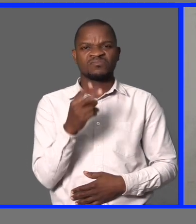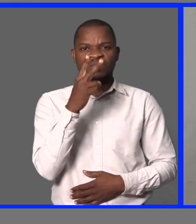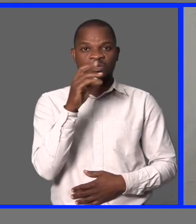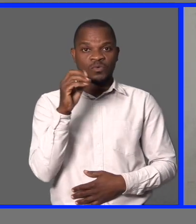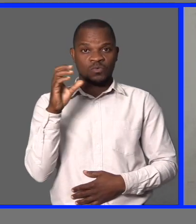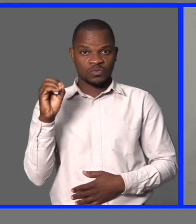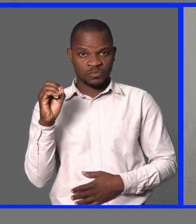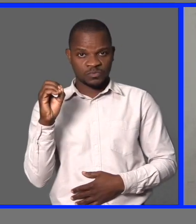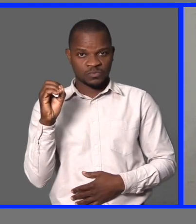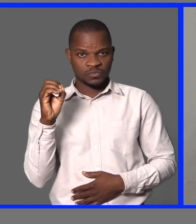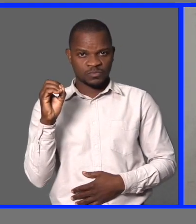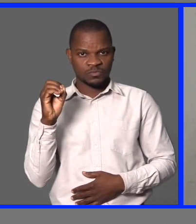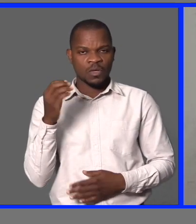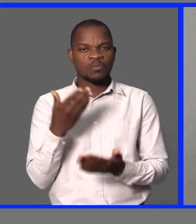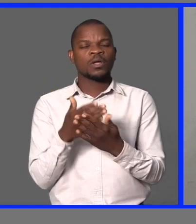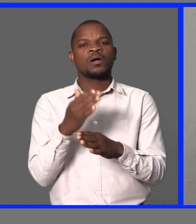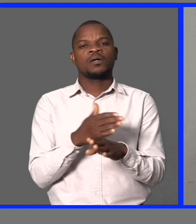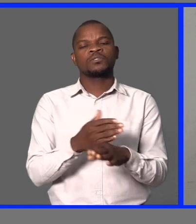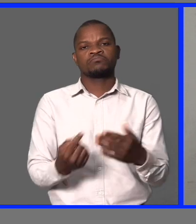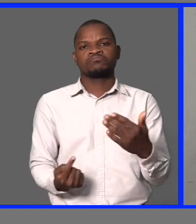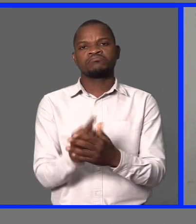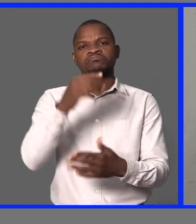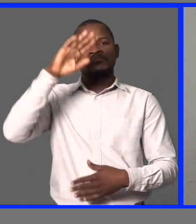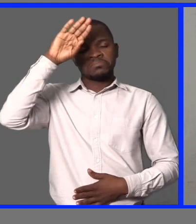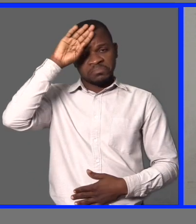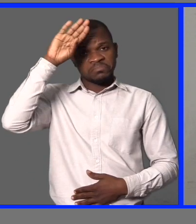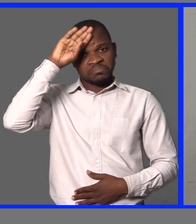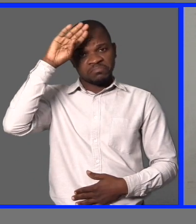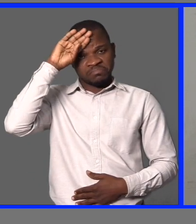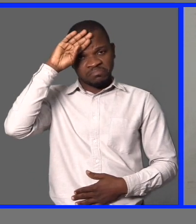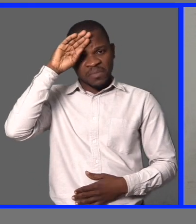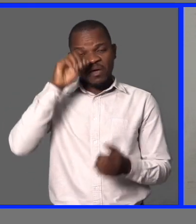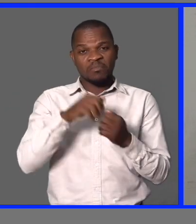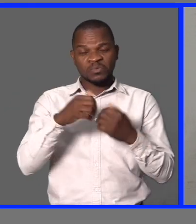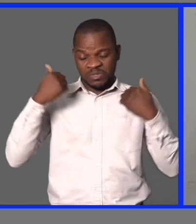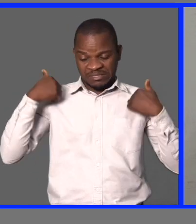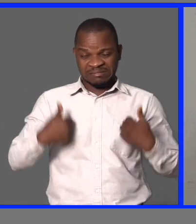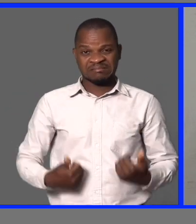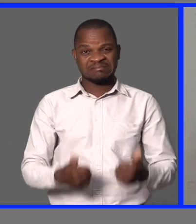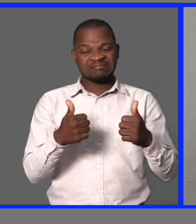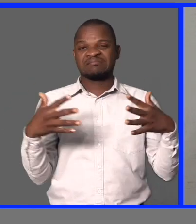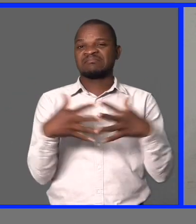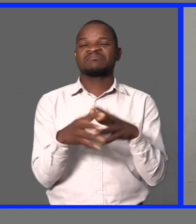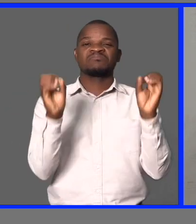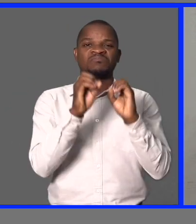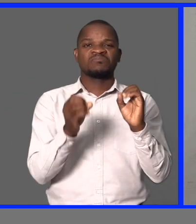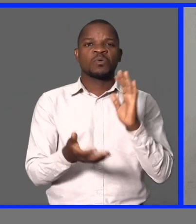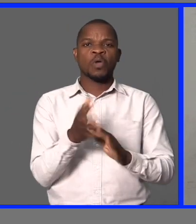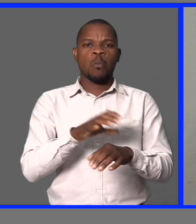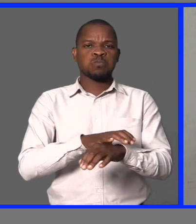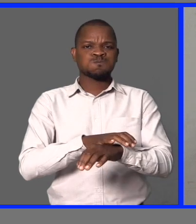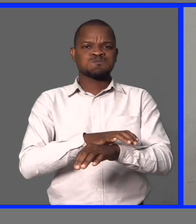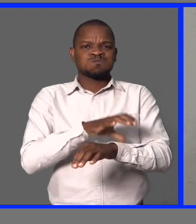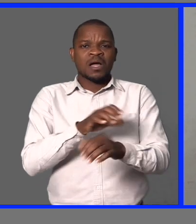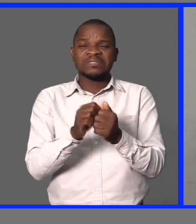2000. Eu fiquei doente em 2000. Fiquei doente. Sim, fiquei doente. Fiquei doente e o meu corpo enchia. Coisa que